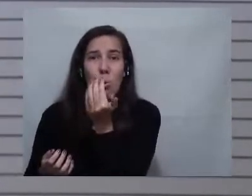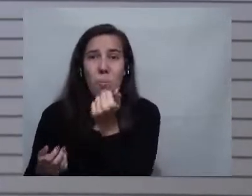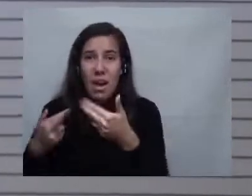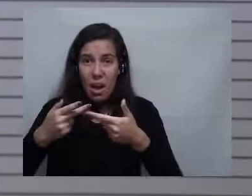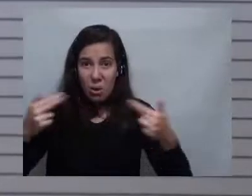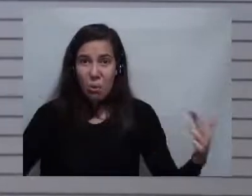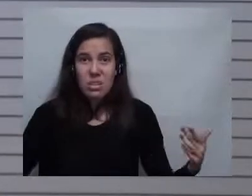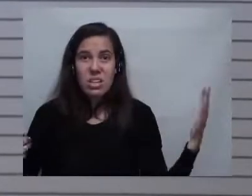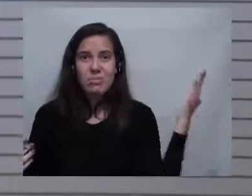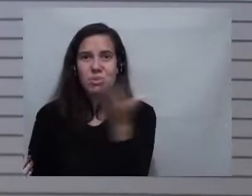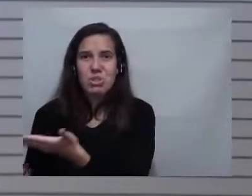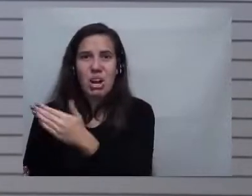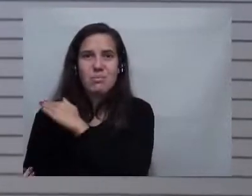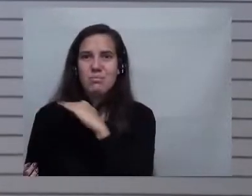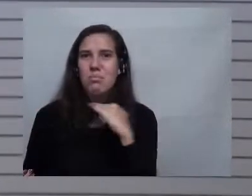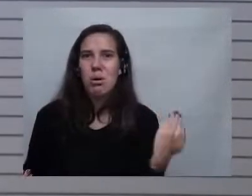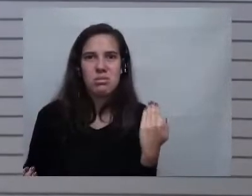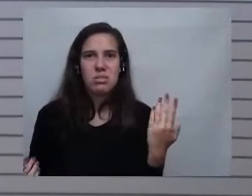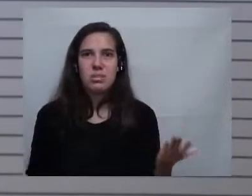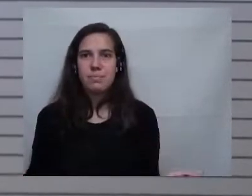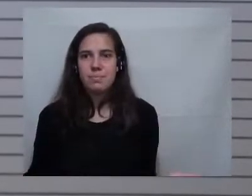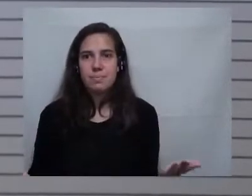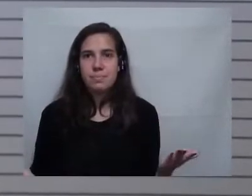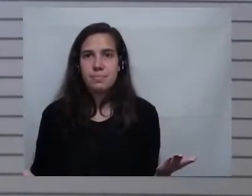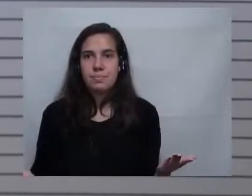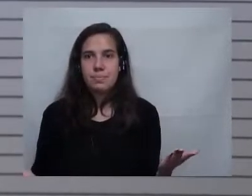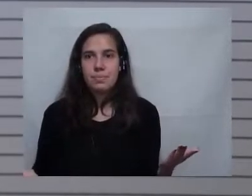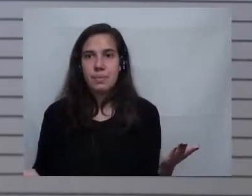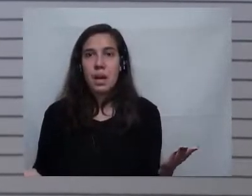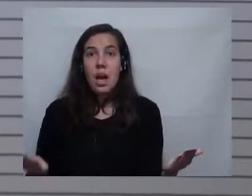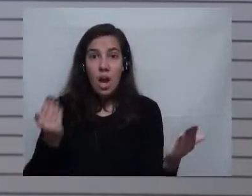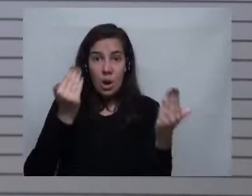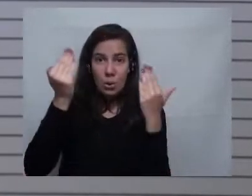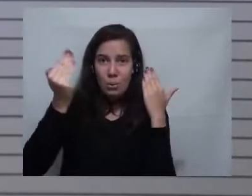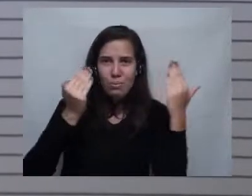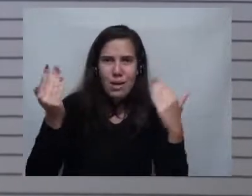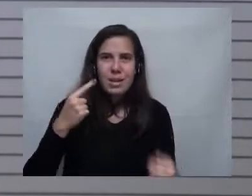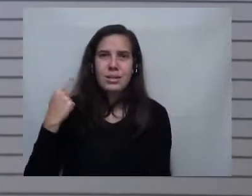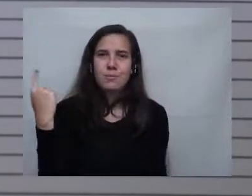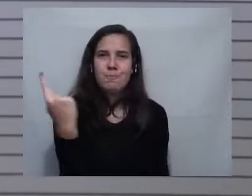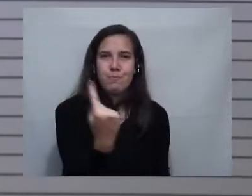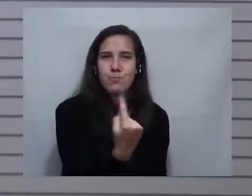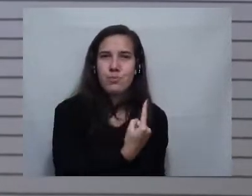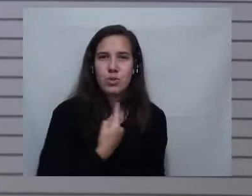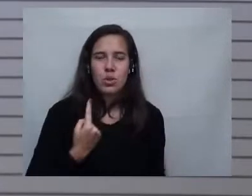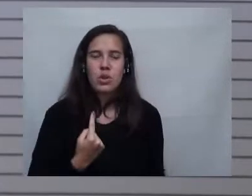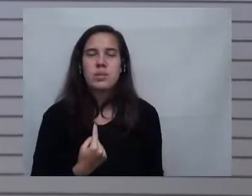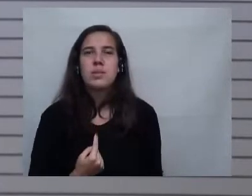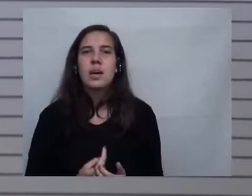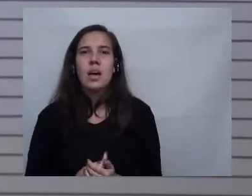e a morte Oi tá na espreita